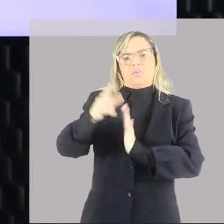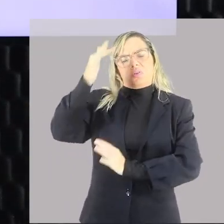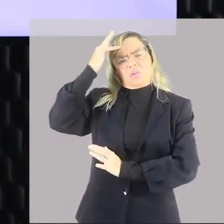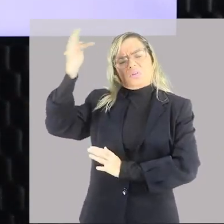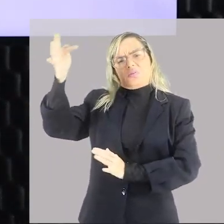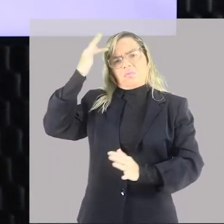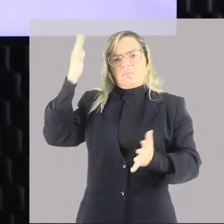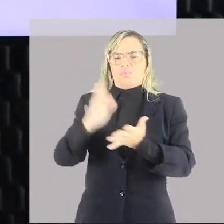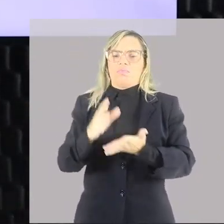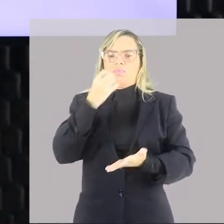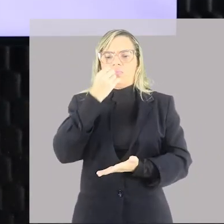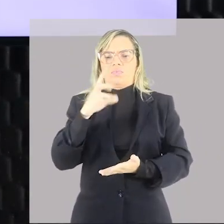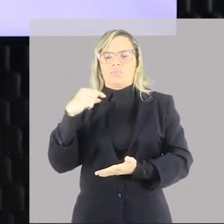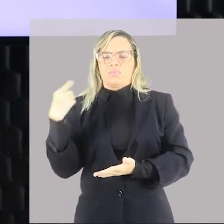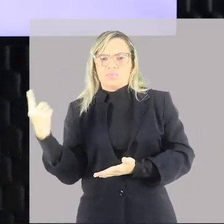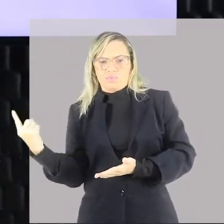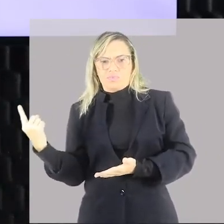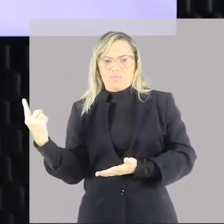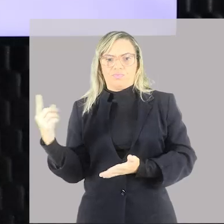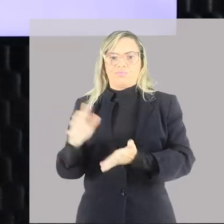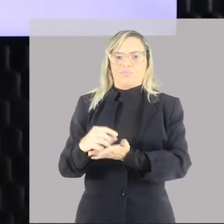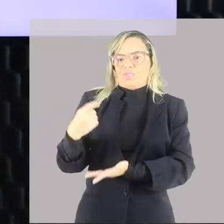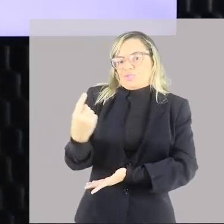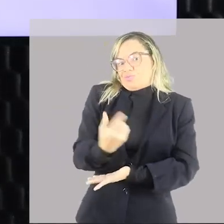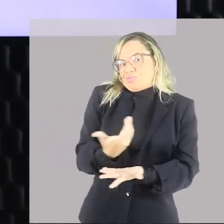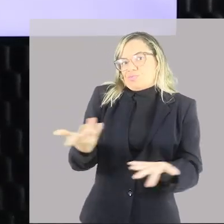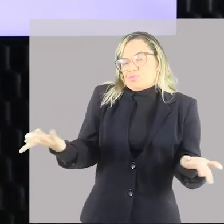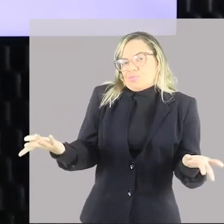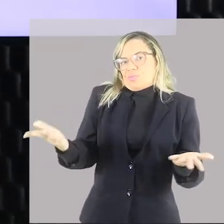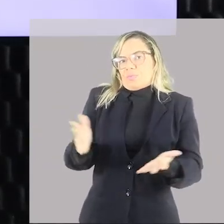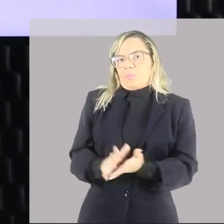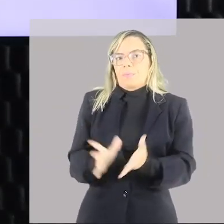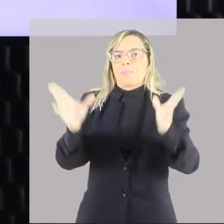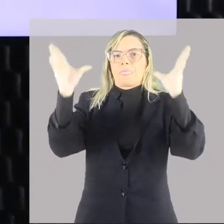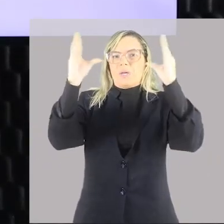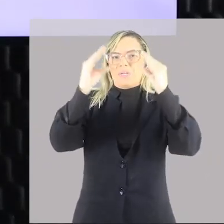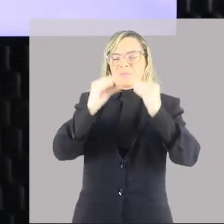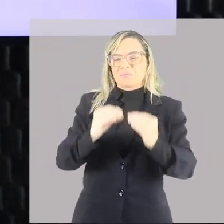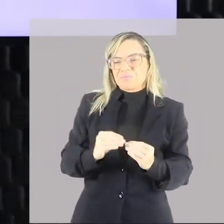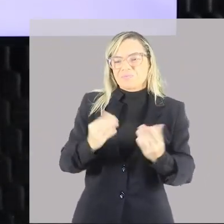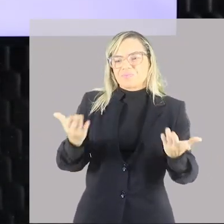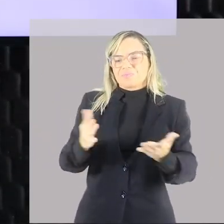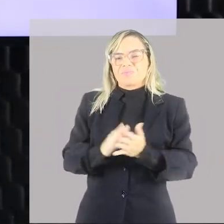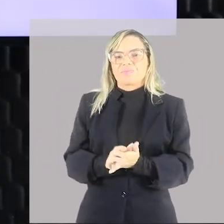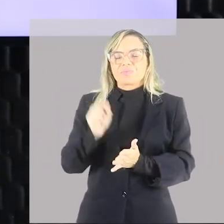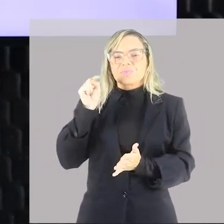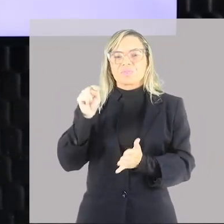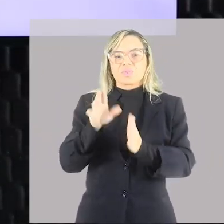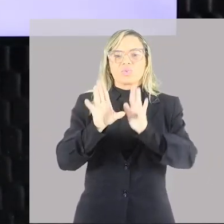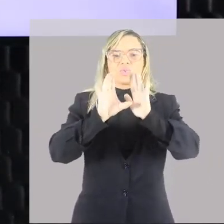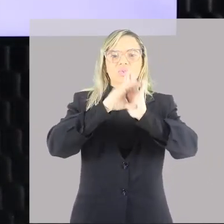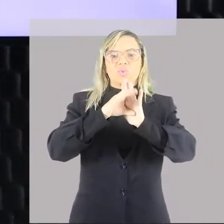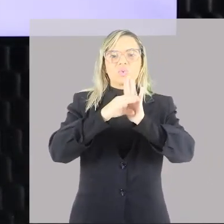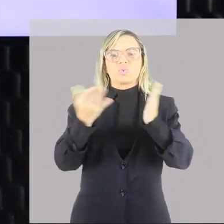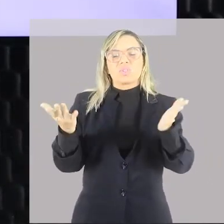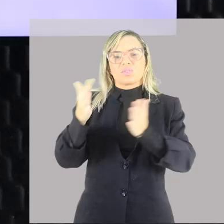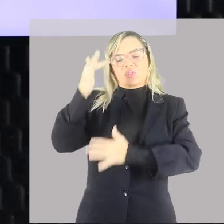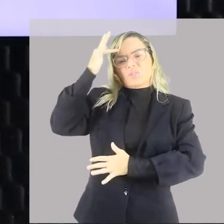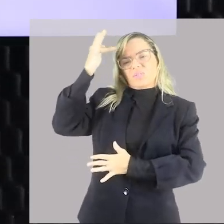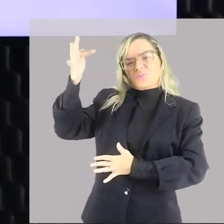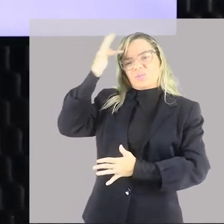filosofia. Bom, nós estamos vendo aqui que nós temos uma minimização do que é a filosofia, nós temos, assim,